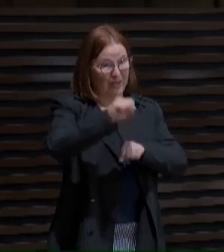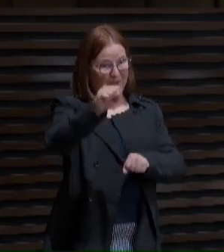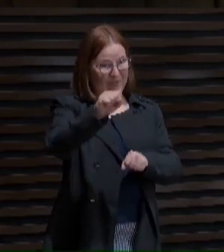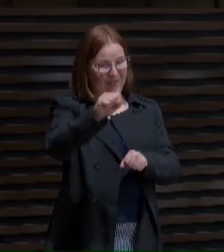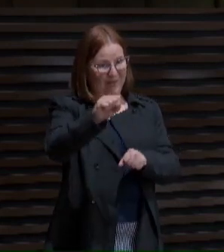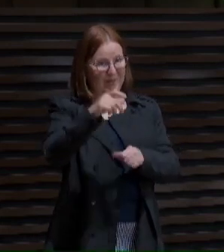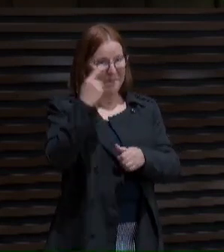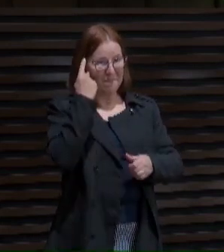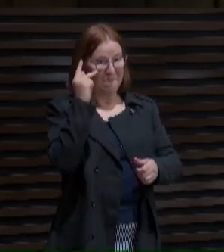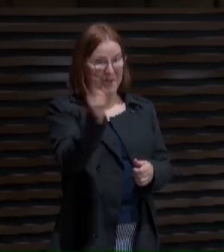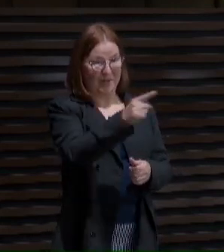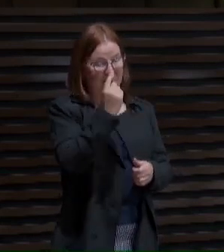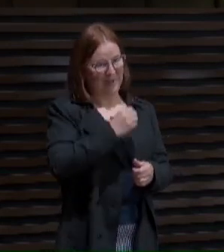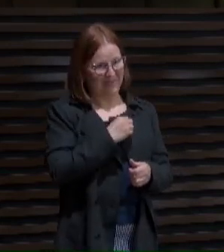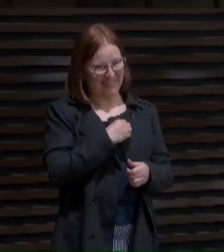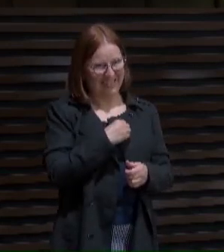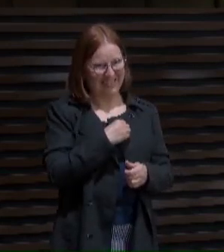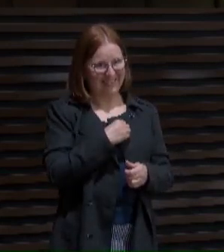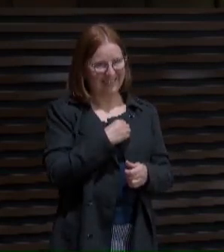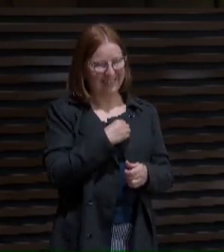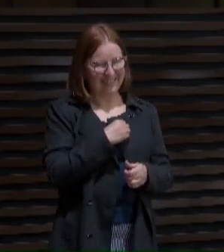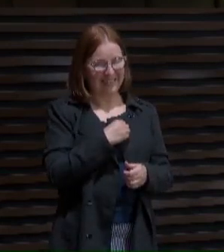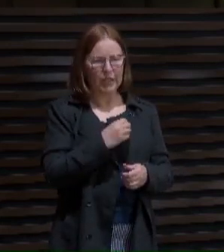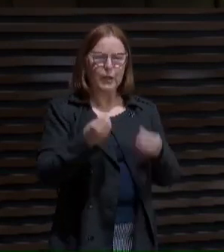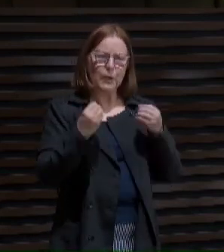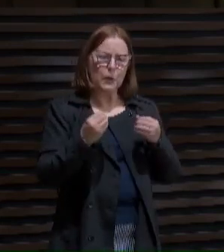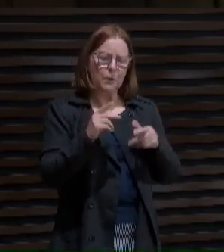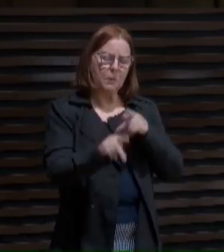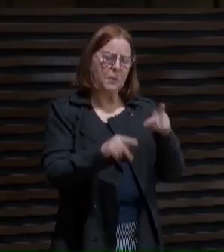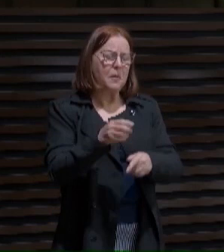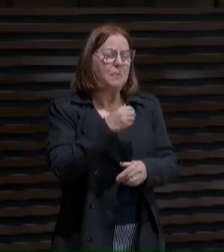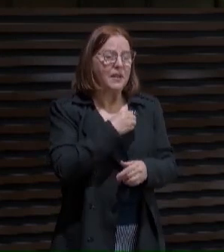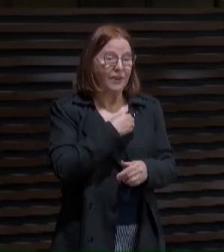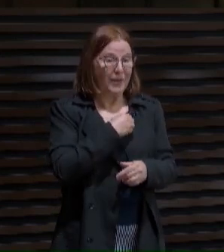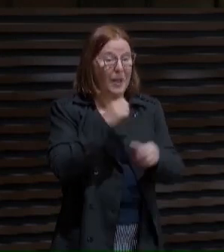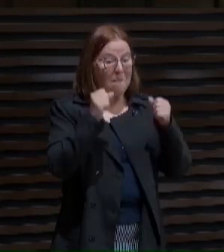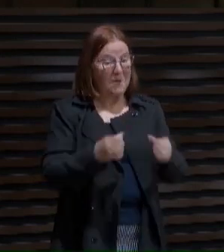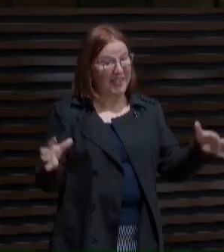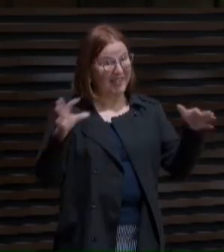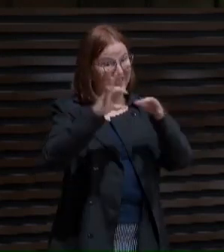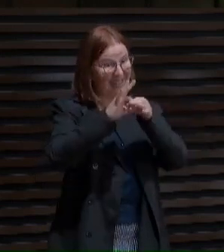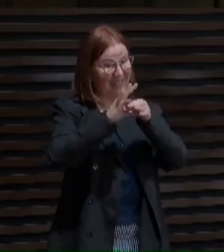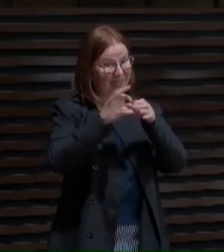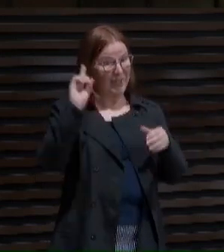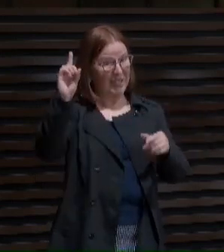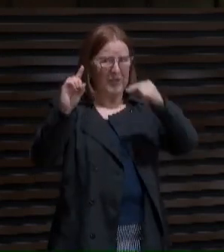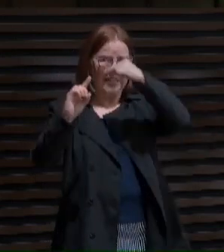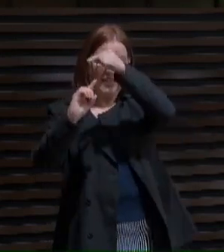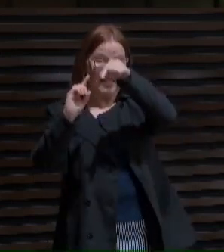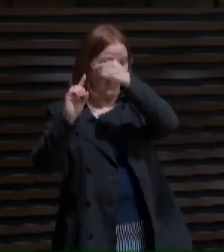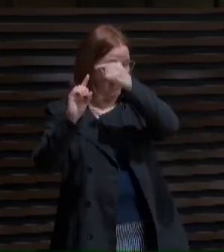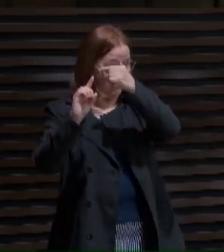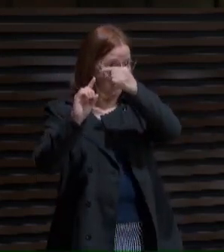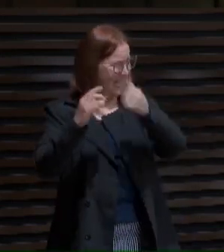pecadores condenados à morte eterna podem ser reconciliados com um Deus santo que não tolera a violação